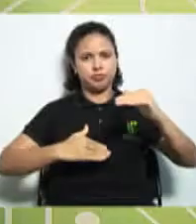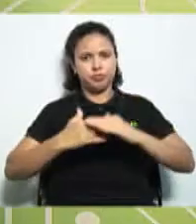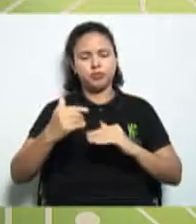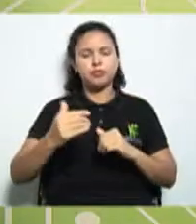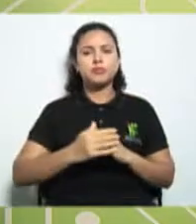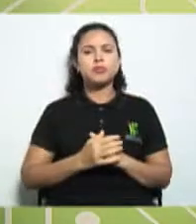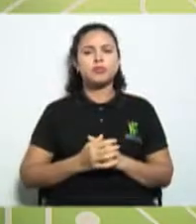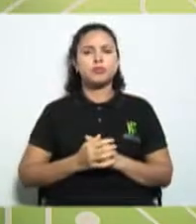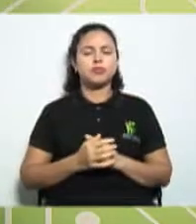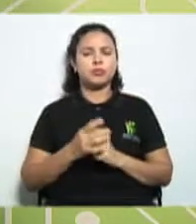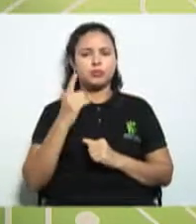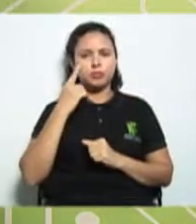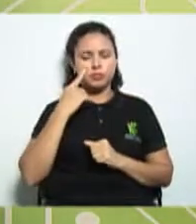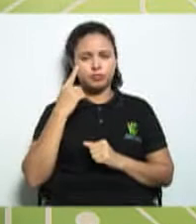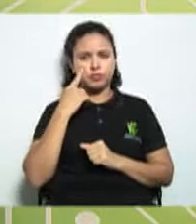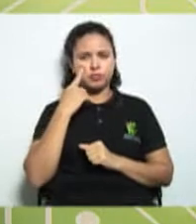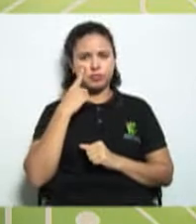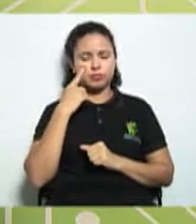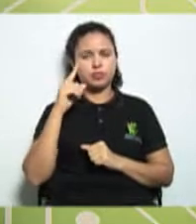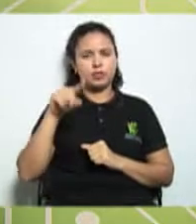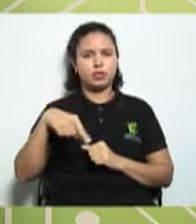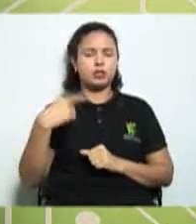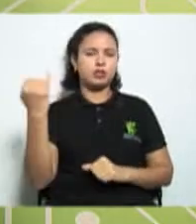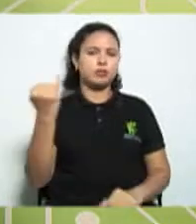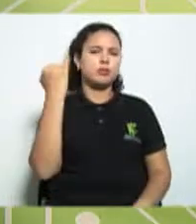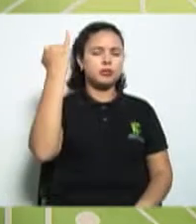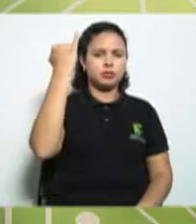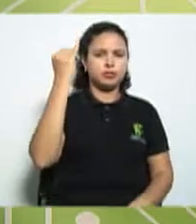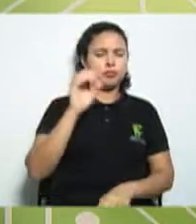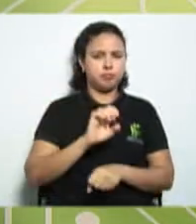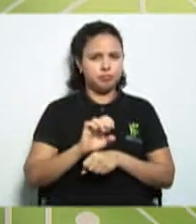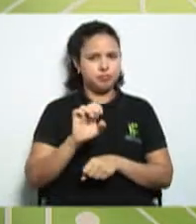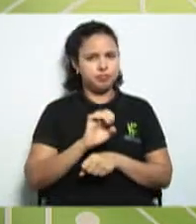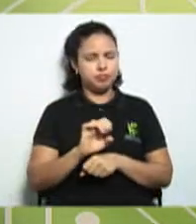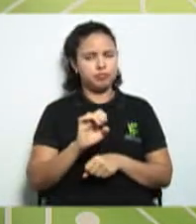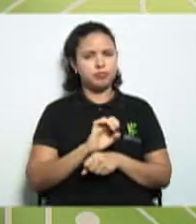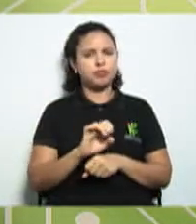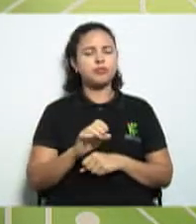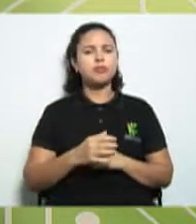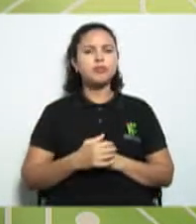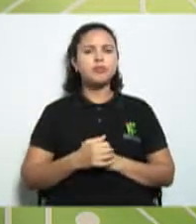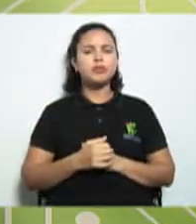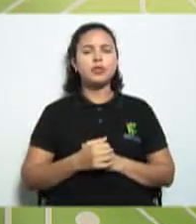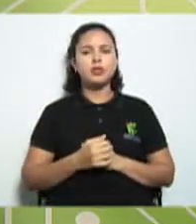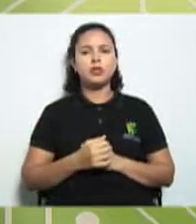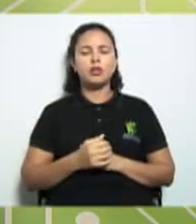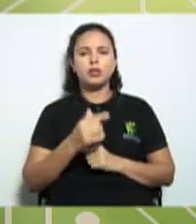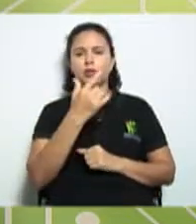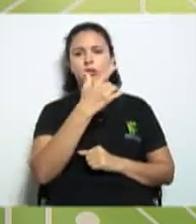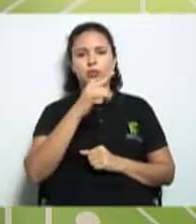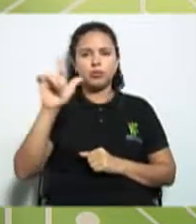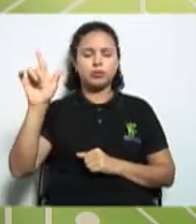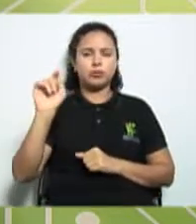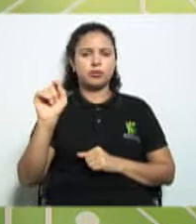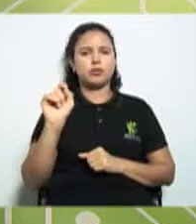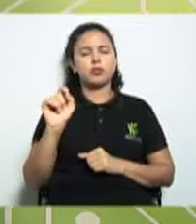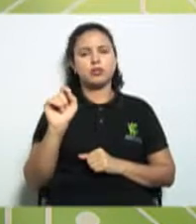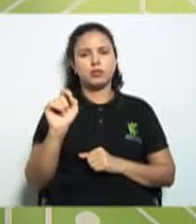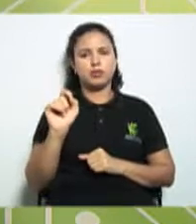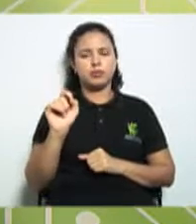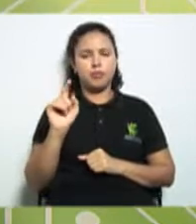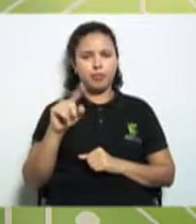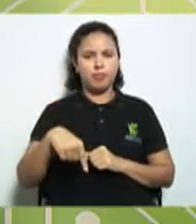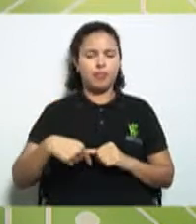esse componente ele é tão importante quanto o estágio, né? Exatamente. Então, o outro componente que nós temos aí, que serve para a